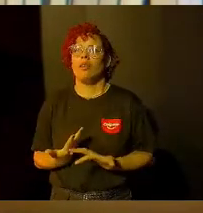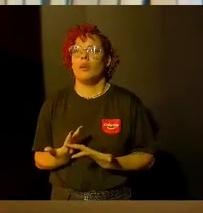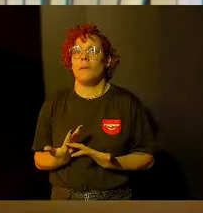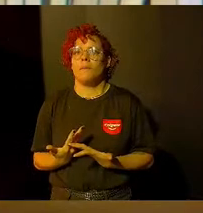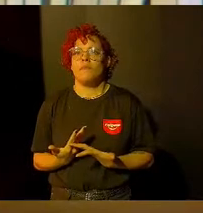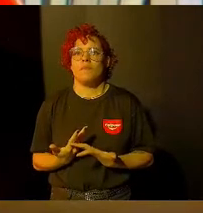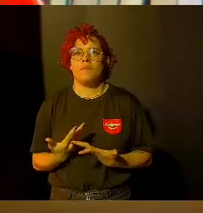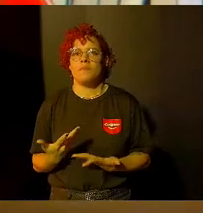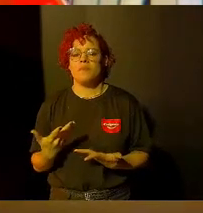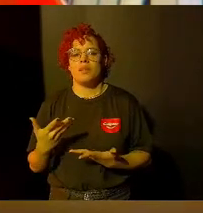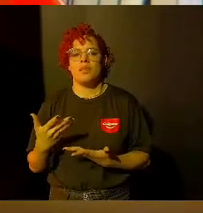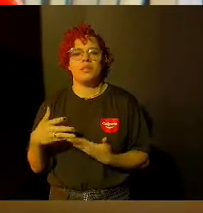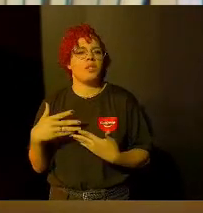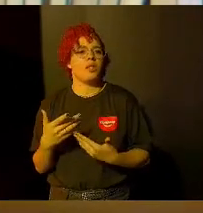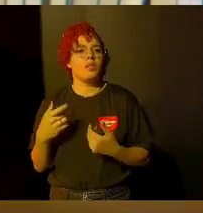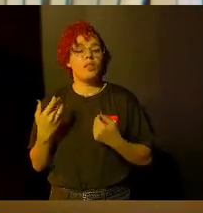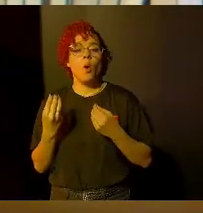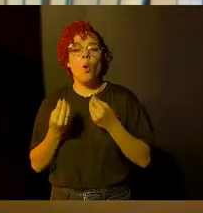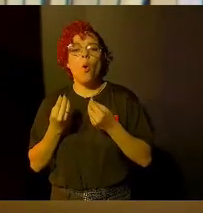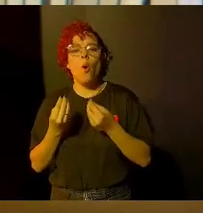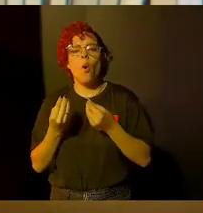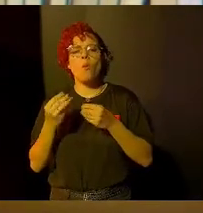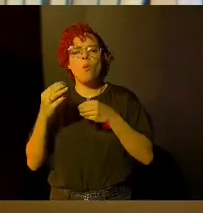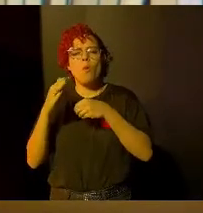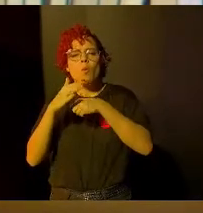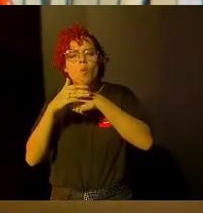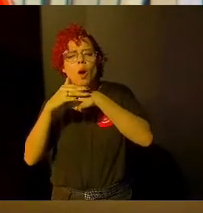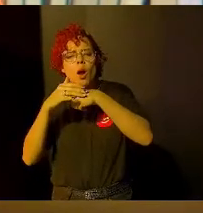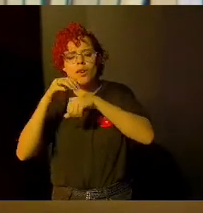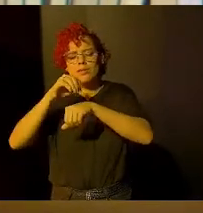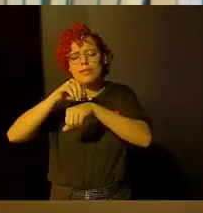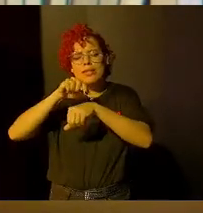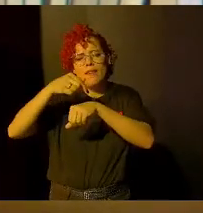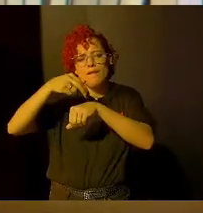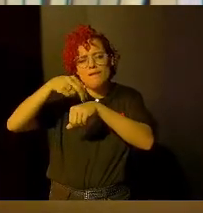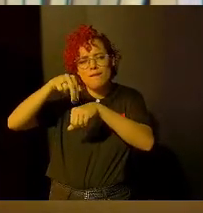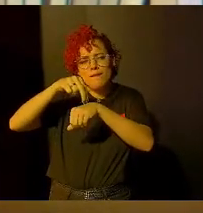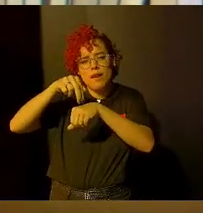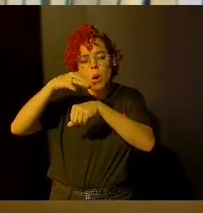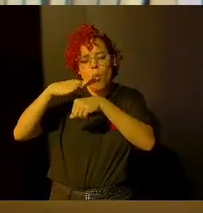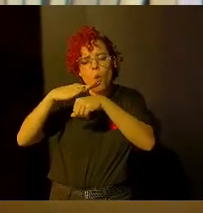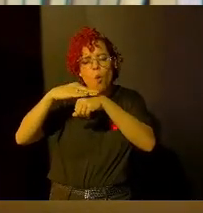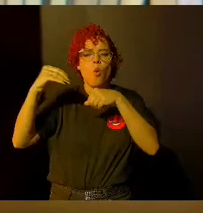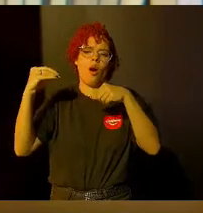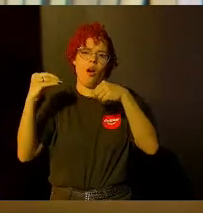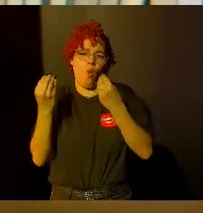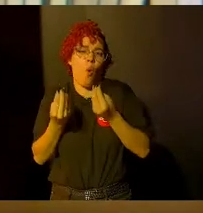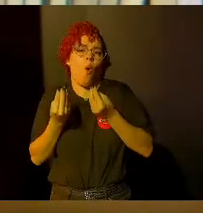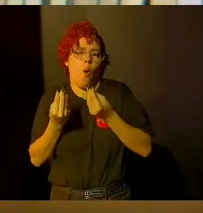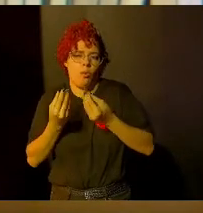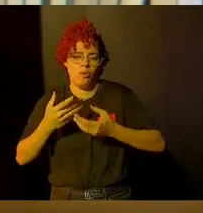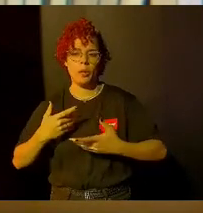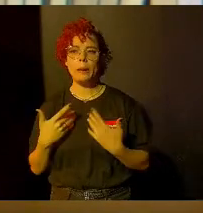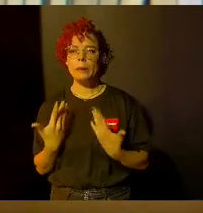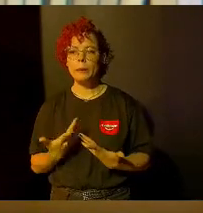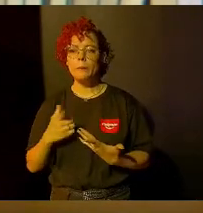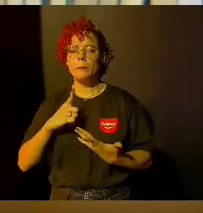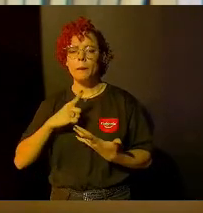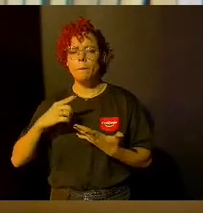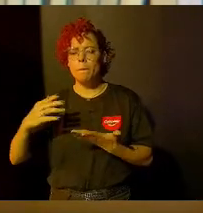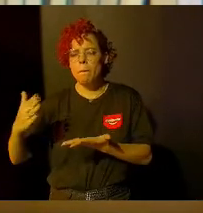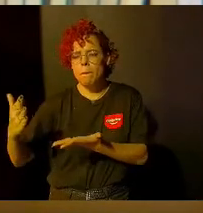cicatrizar feridas né que é o que tem no final do livro então assim é um apanhado